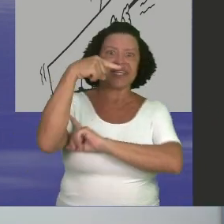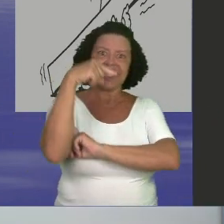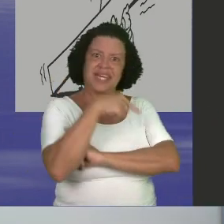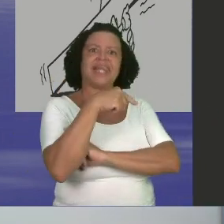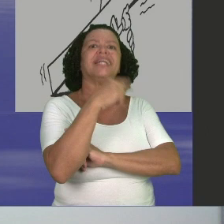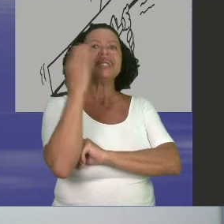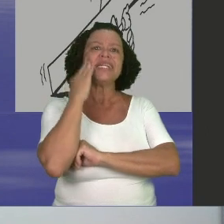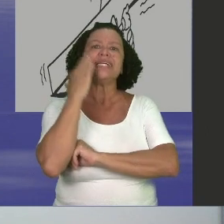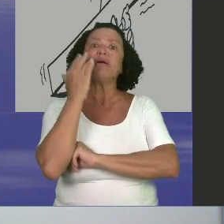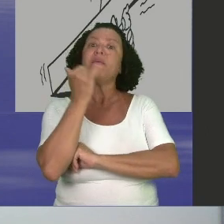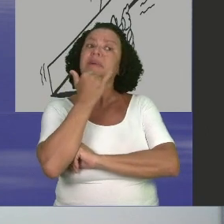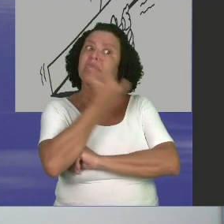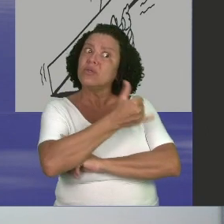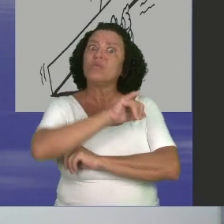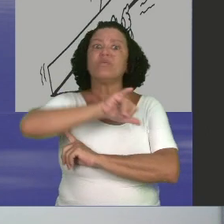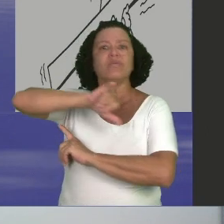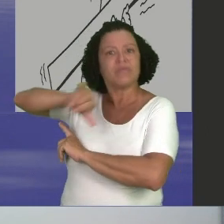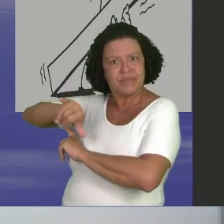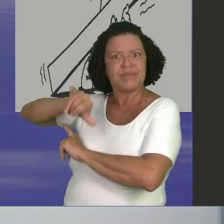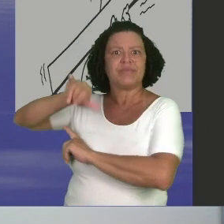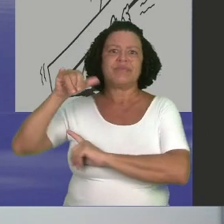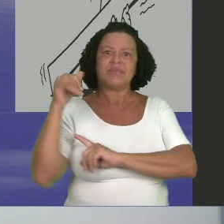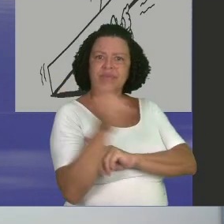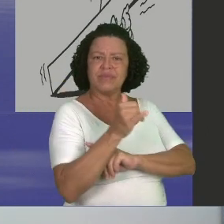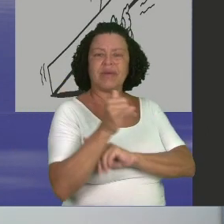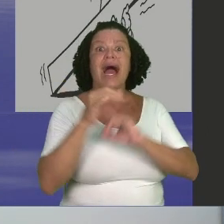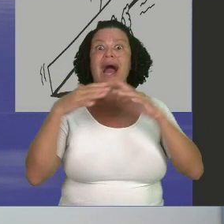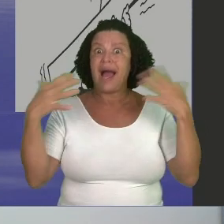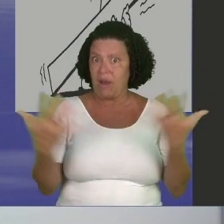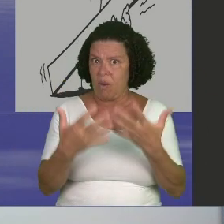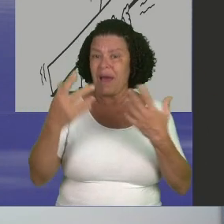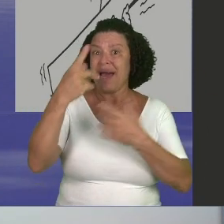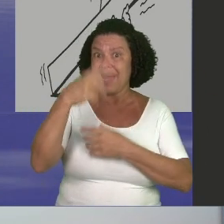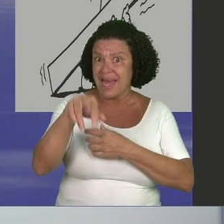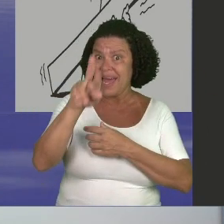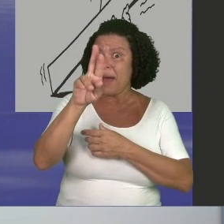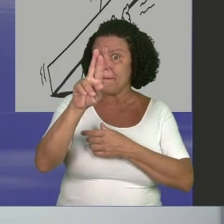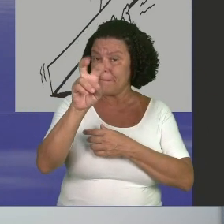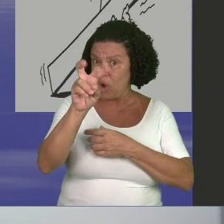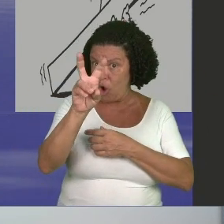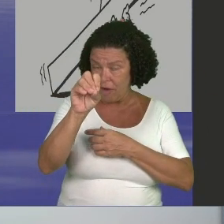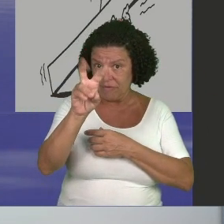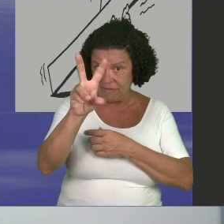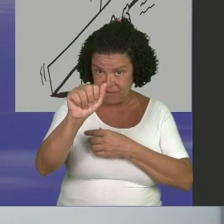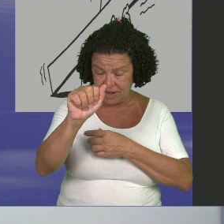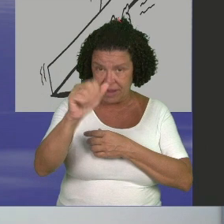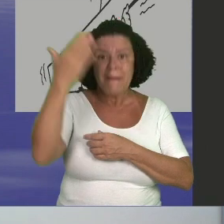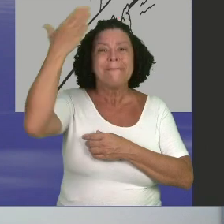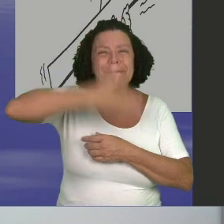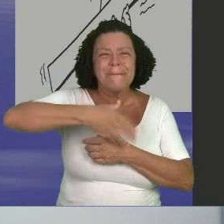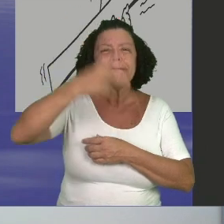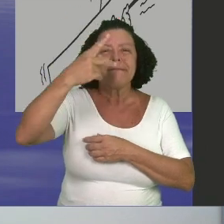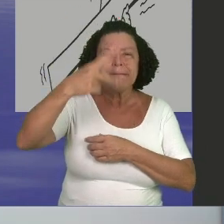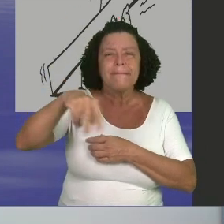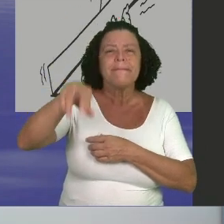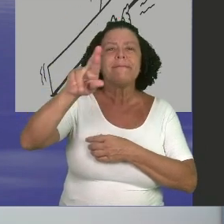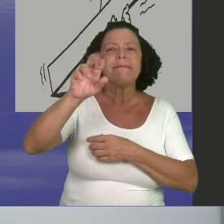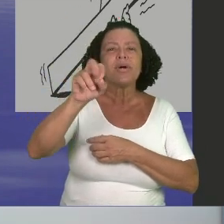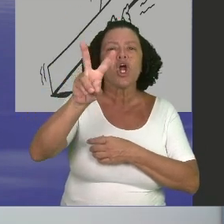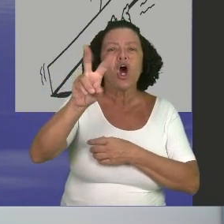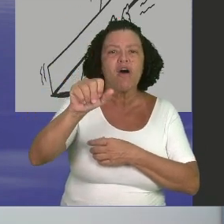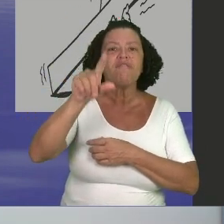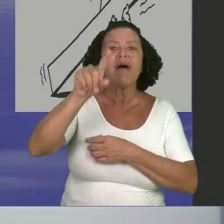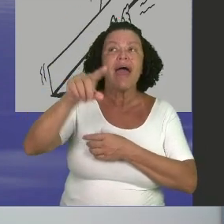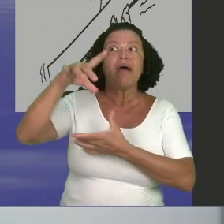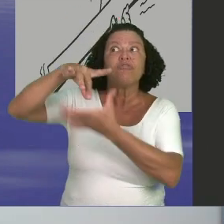seu equilíbrio. Já a prova é o resgate escolhido por espíritos conscientes de seus débitos e